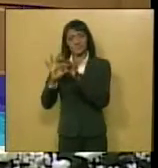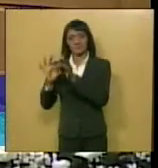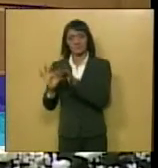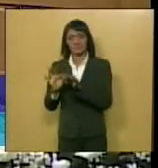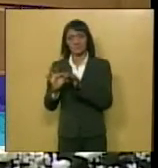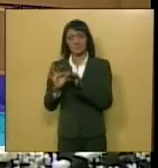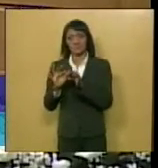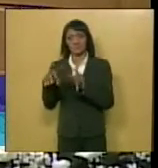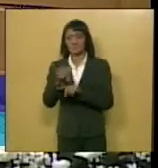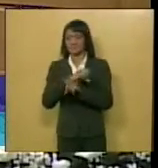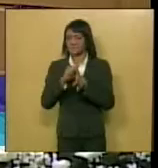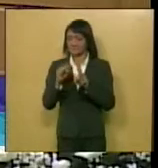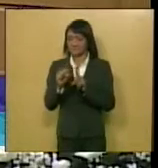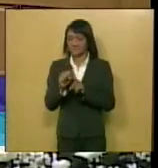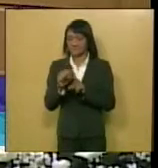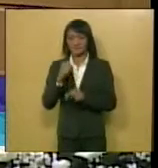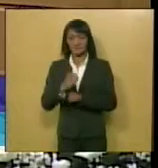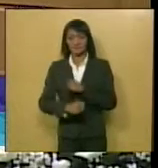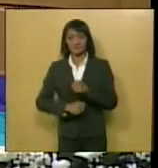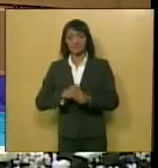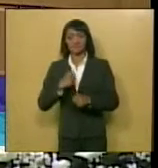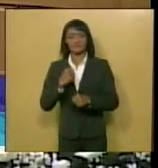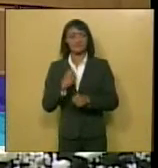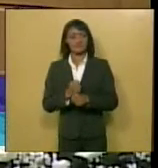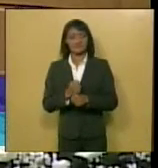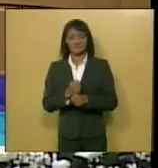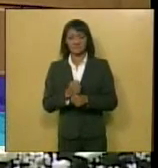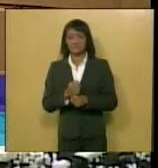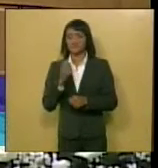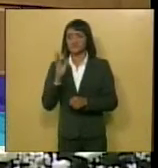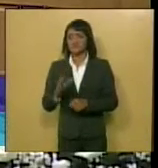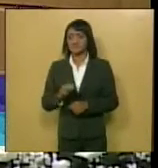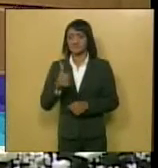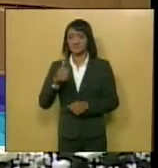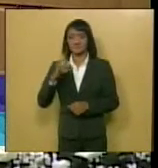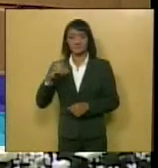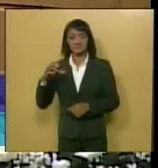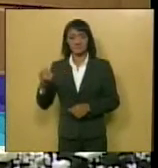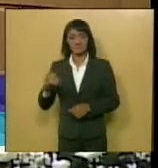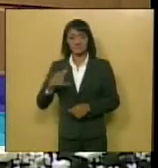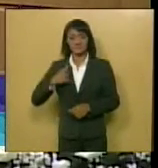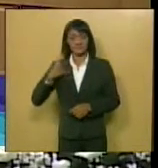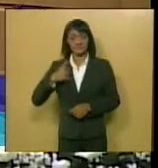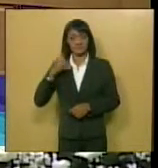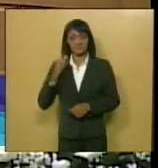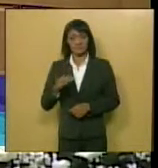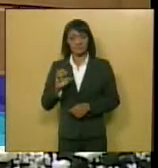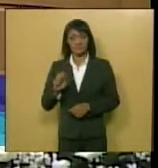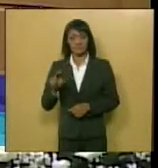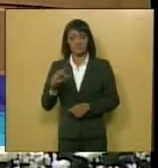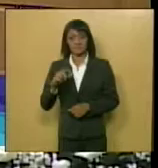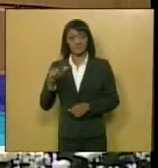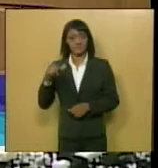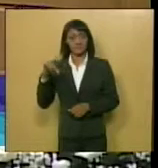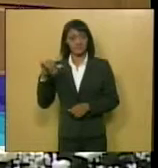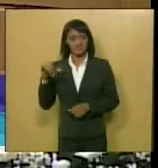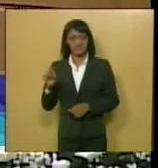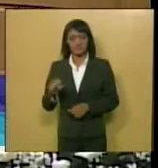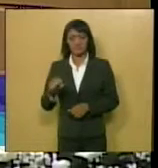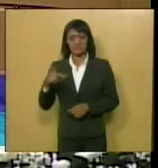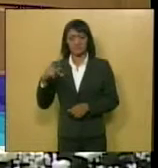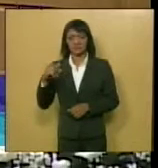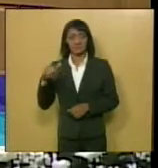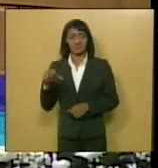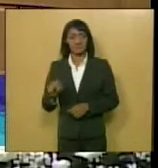expectativa, no ano em que é comemorado o centenário de nascimento de Euclides Paes Mendonça,